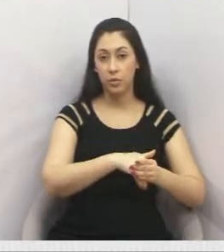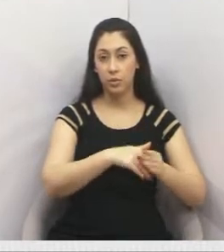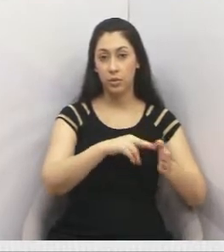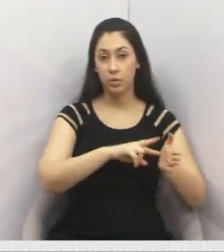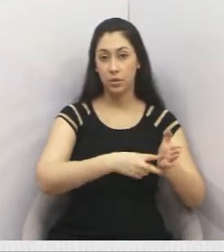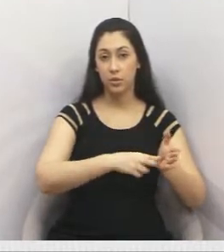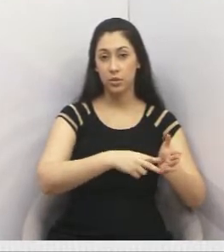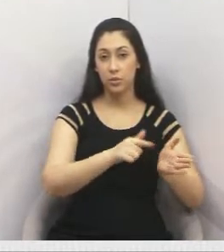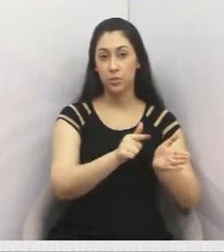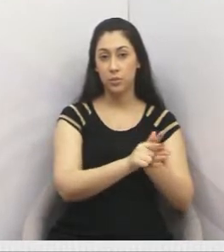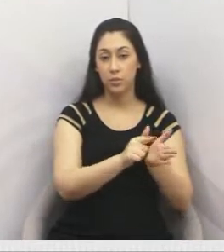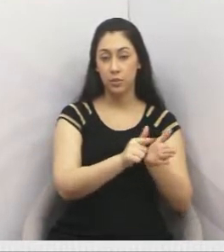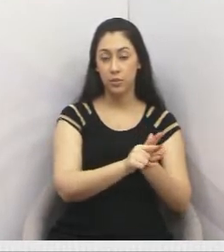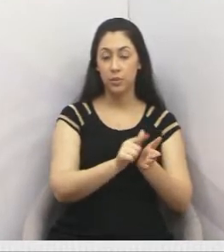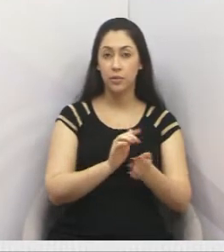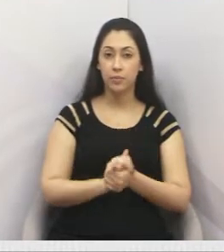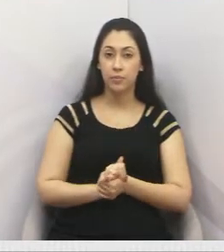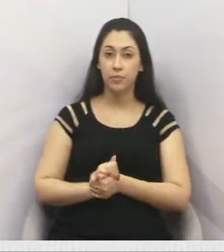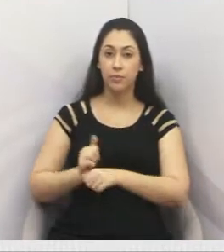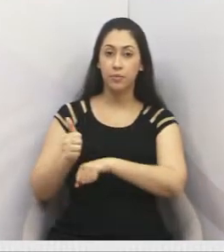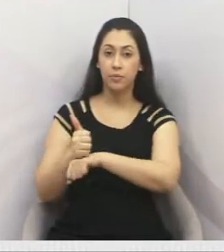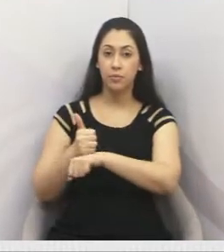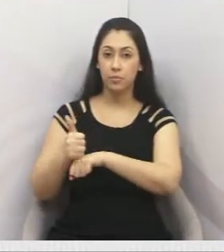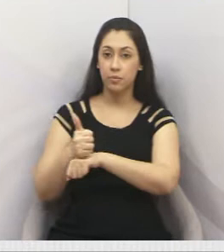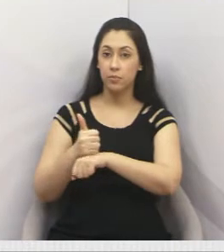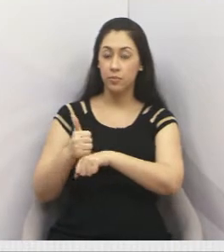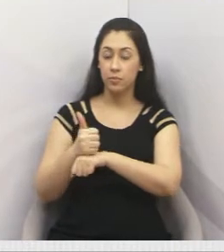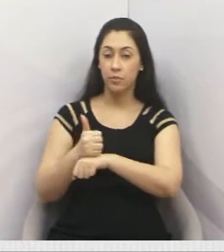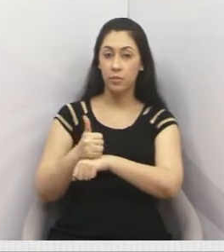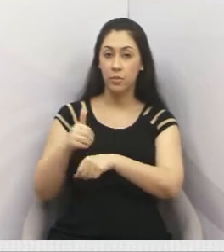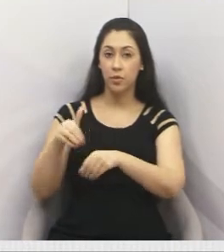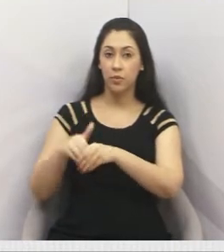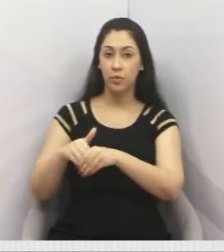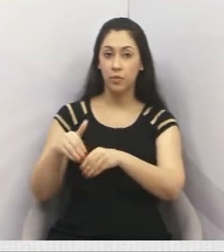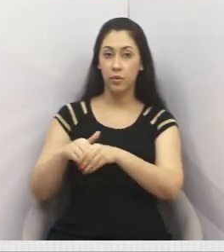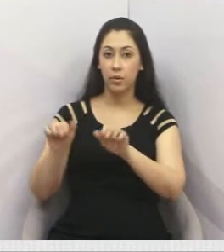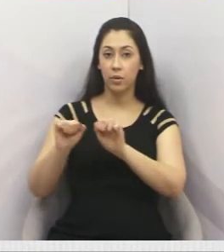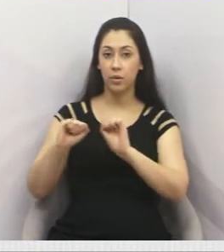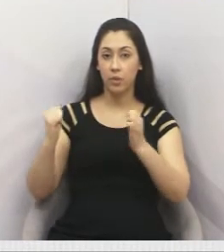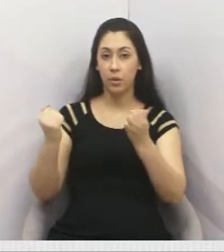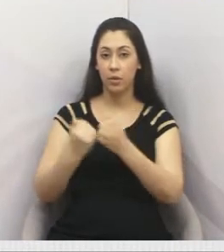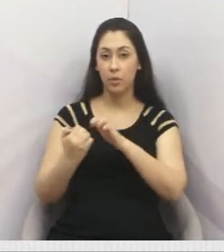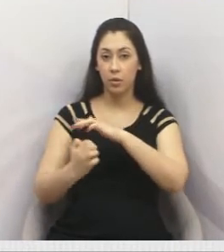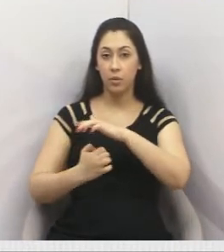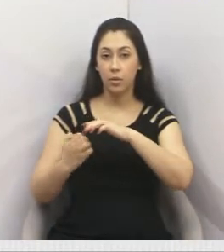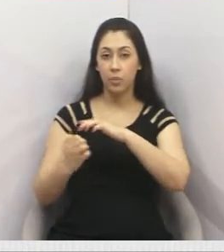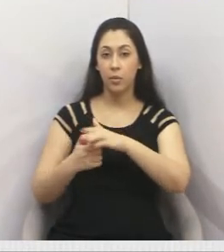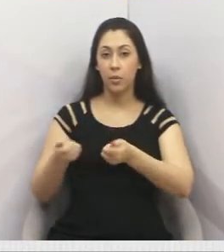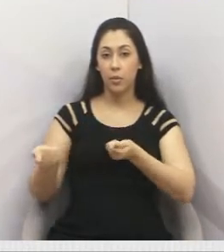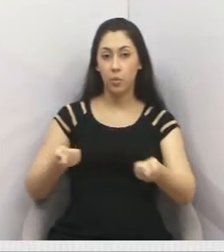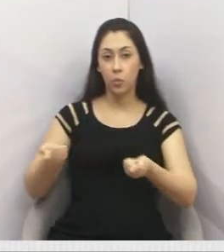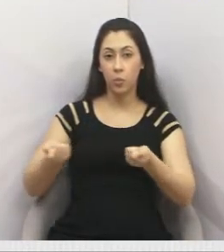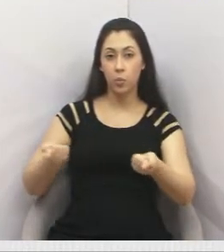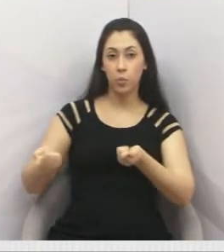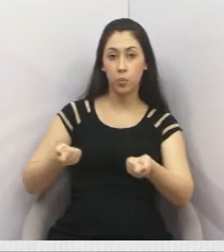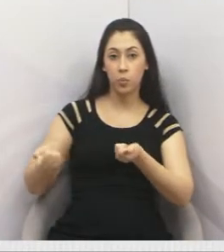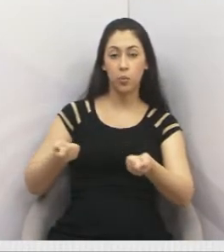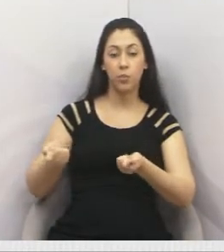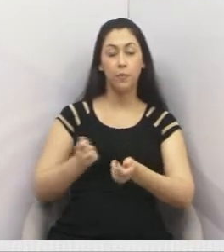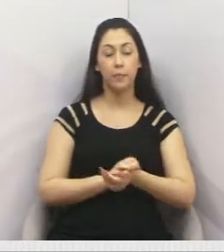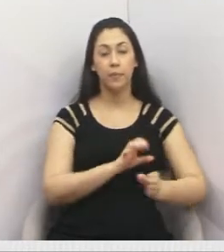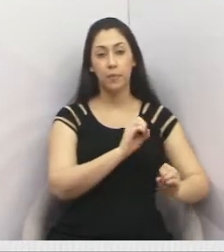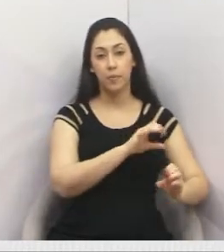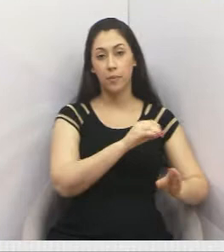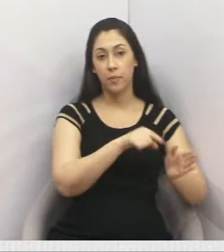dos Papeleiros, empresas ou entidades profissionais, Associação das Empresas de Mineração, entidades acadêmicas